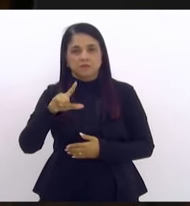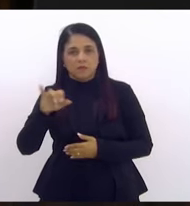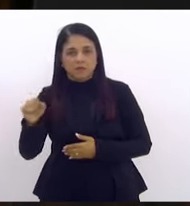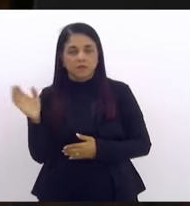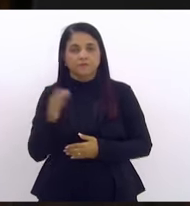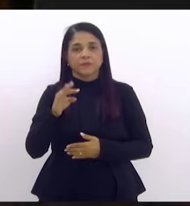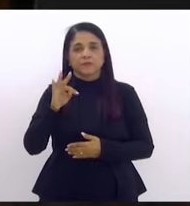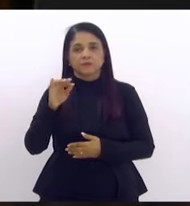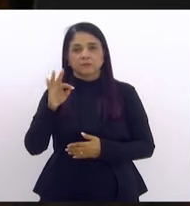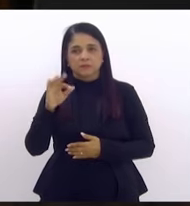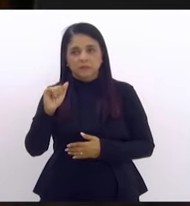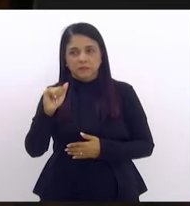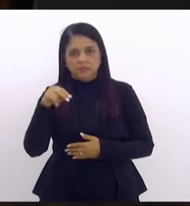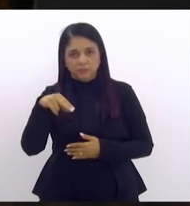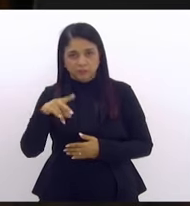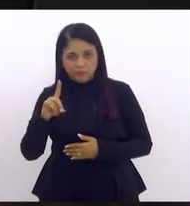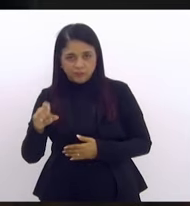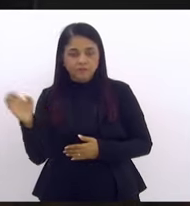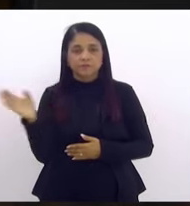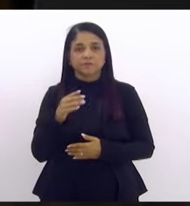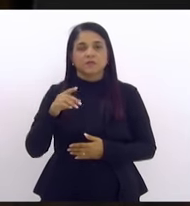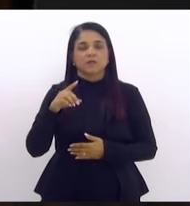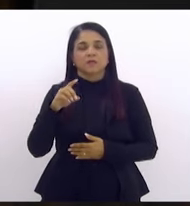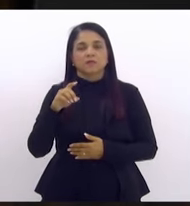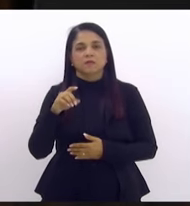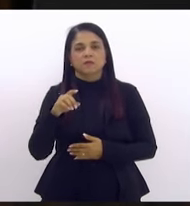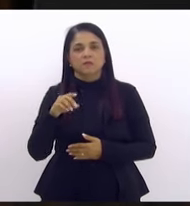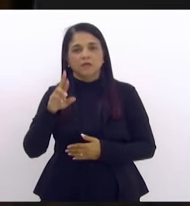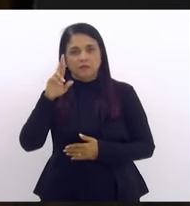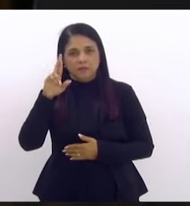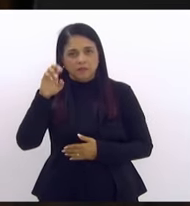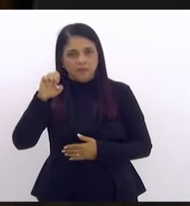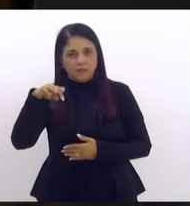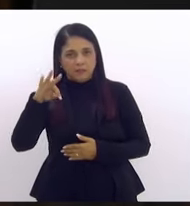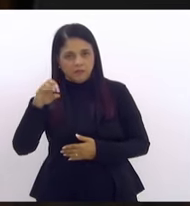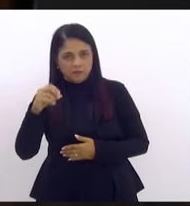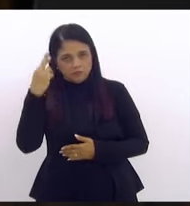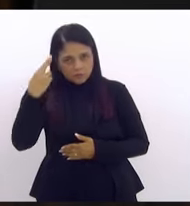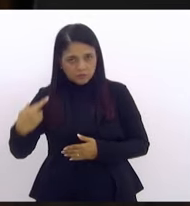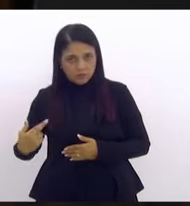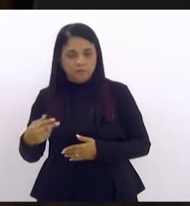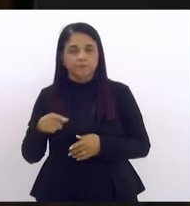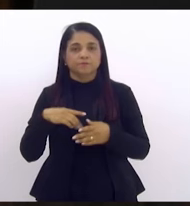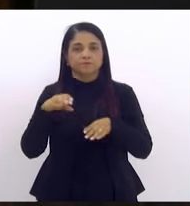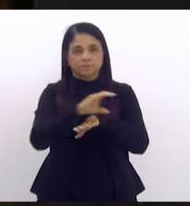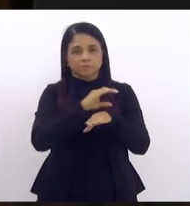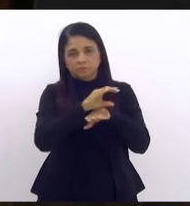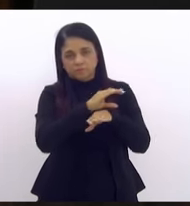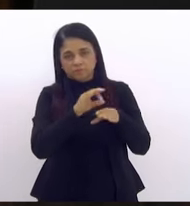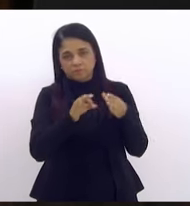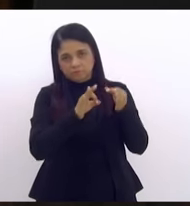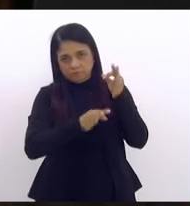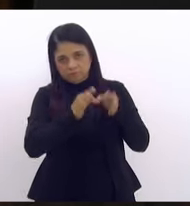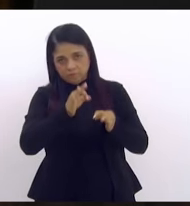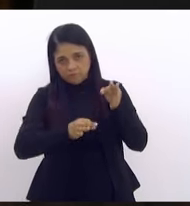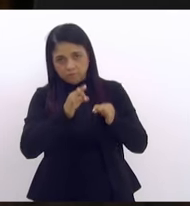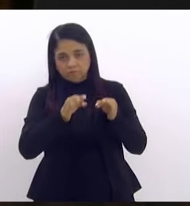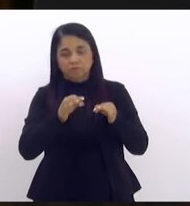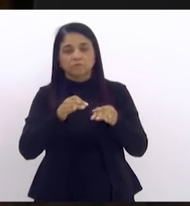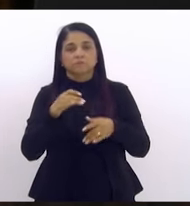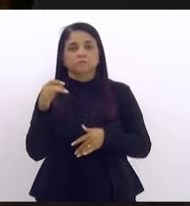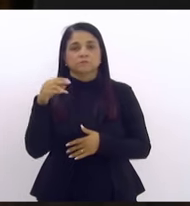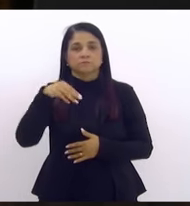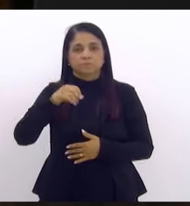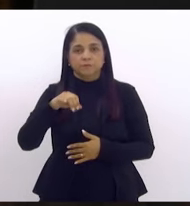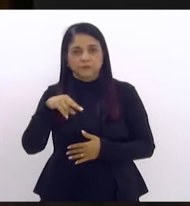Souza. Pendendo de pareceres das comissões Constituição e Justiça, de Minas e Energia, de Defesa do Meio